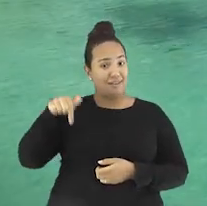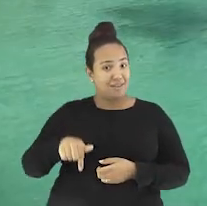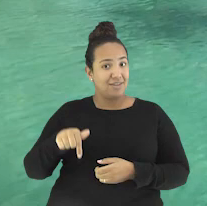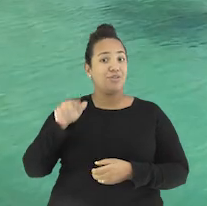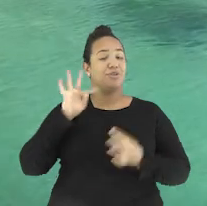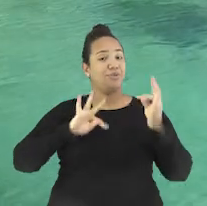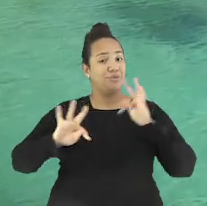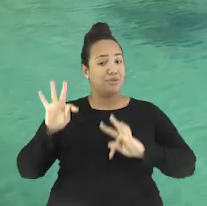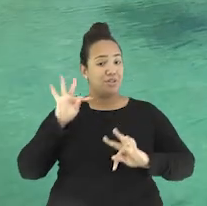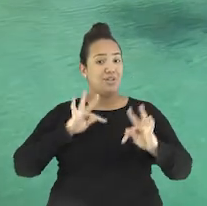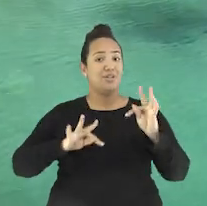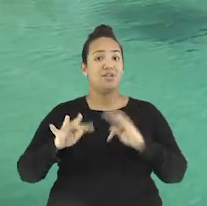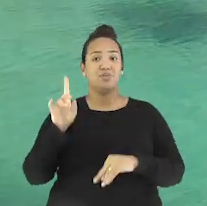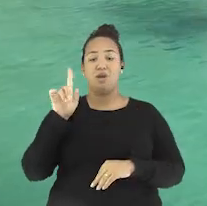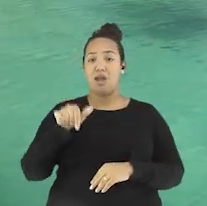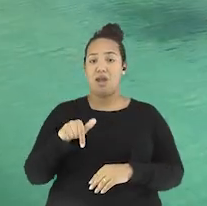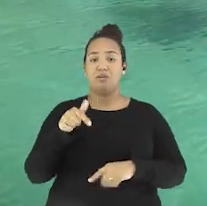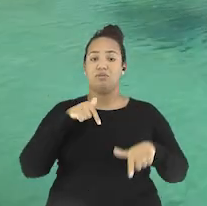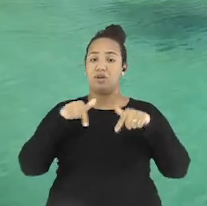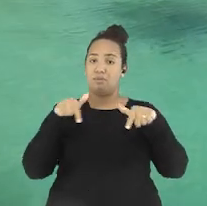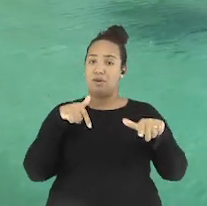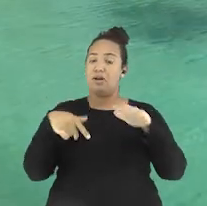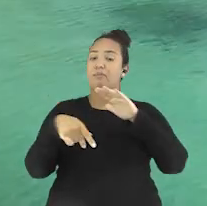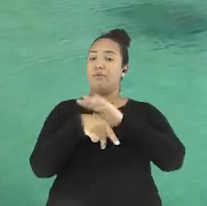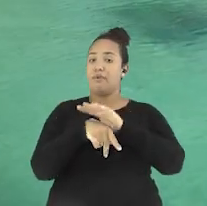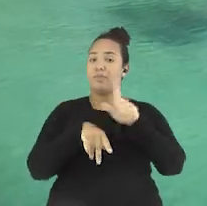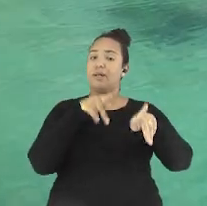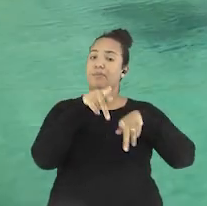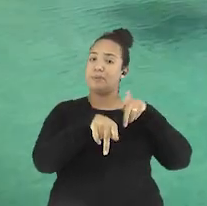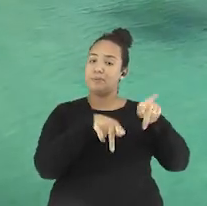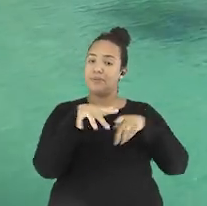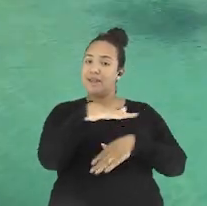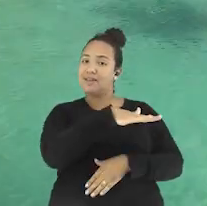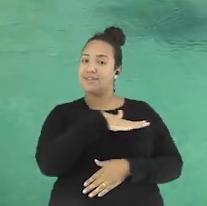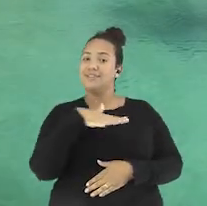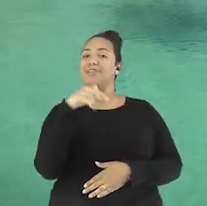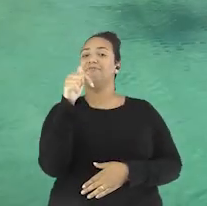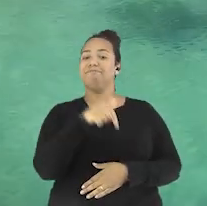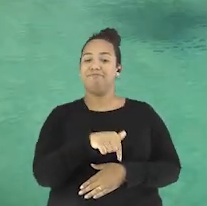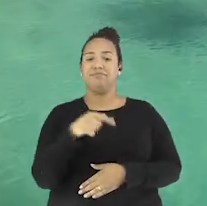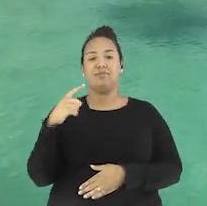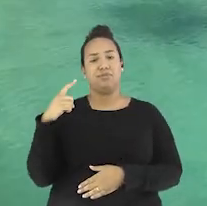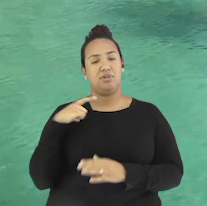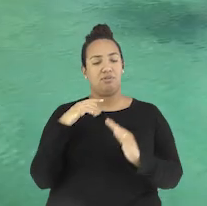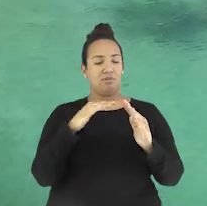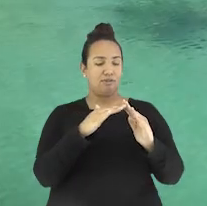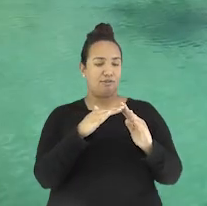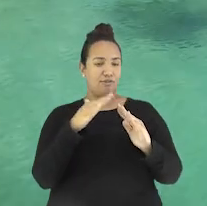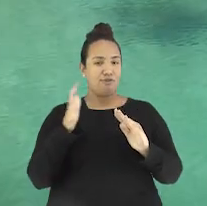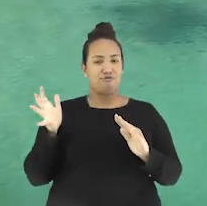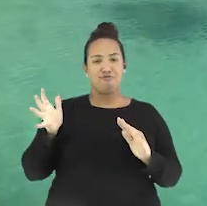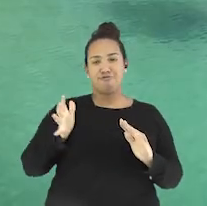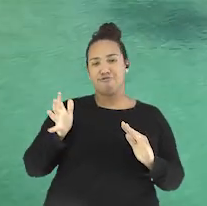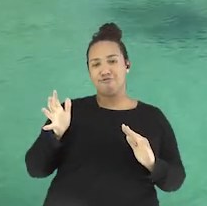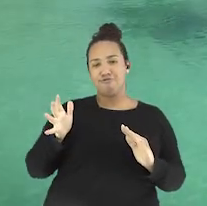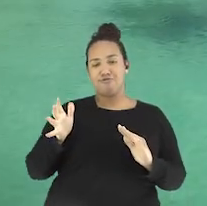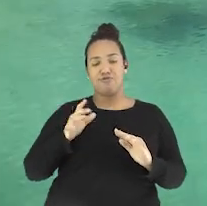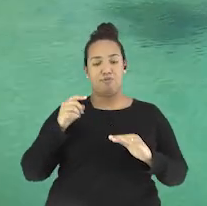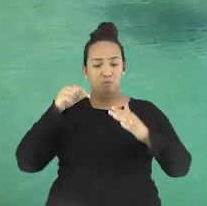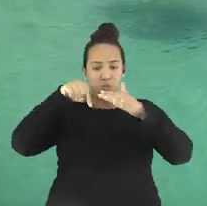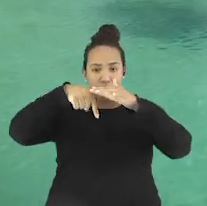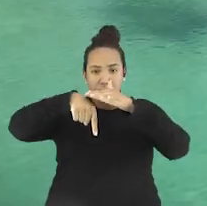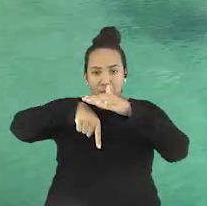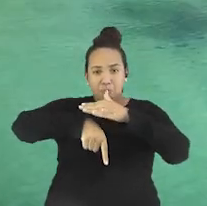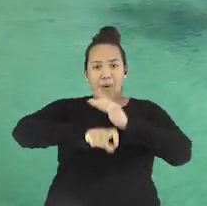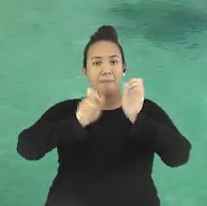é muitas vezes o exclusivo meio de trabalho e renda da população local, com resorts de luxo, serviços de mergulho,